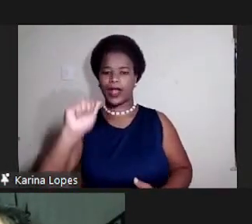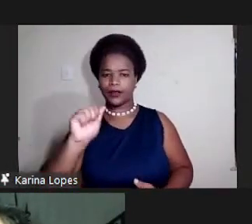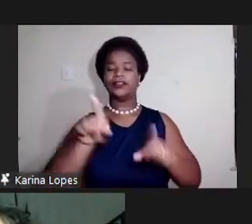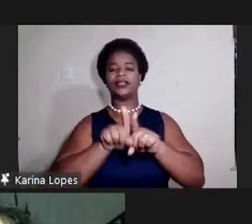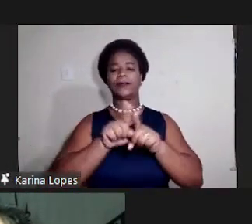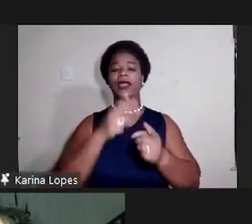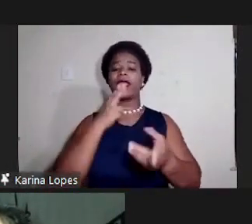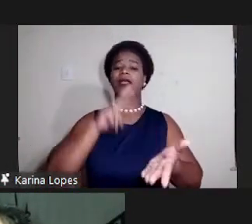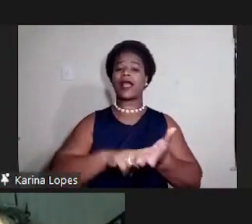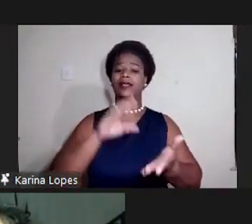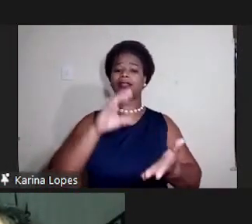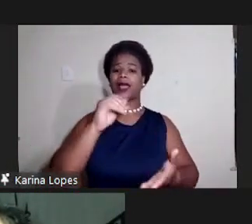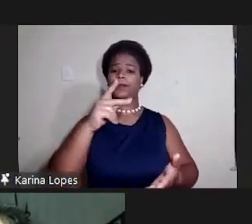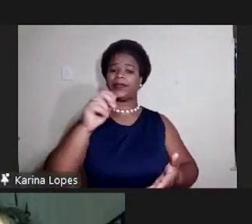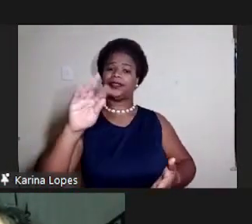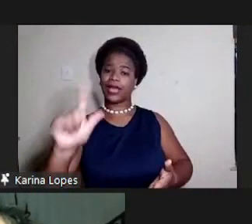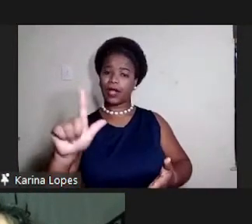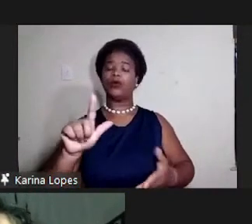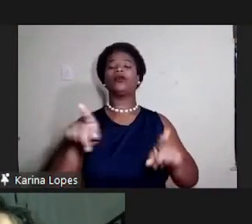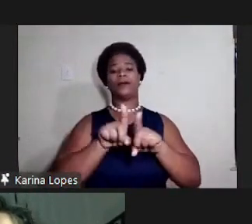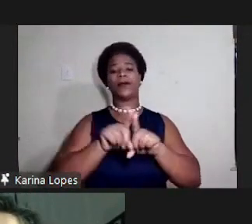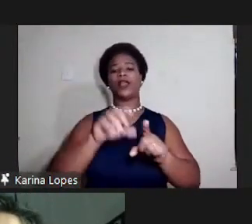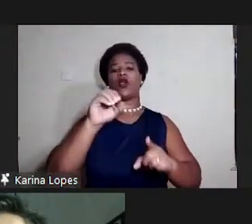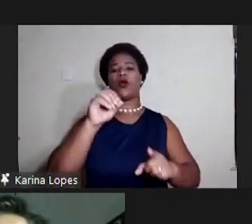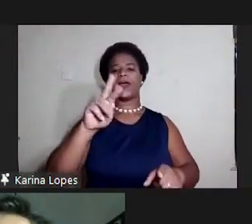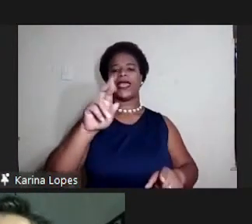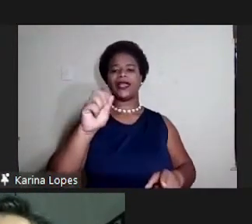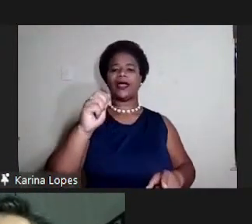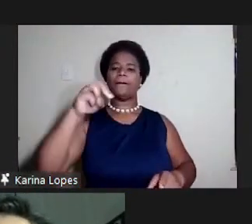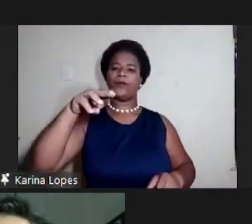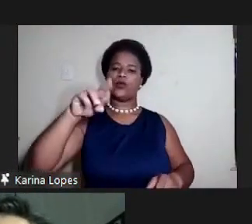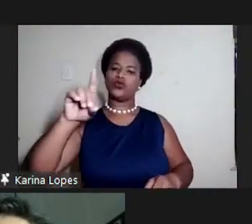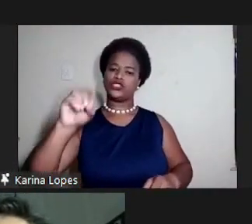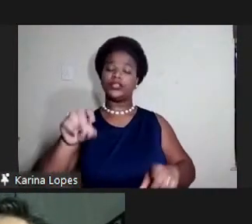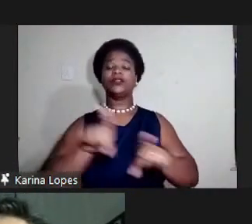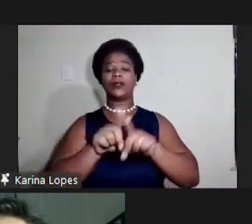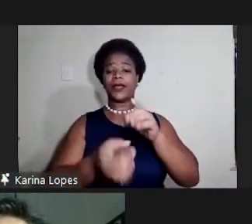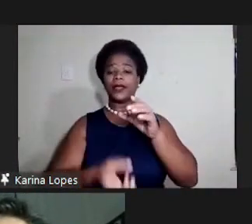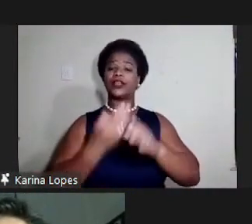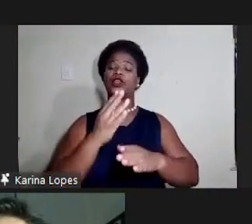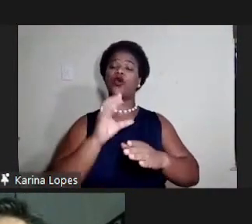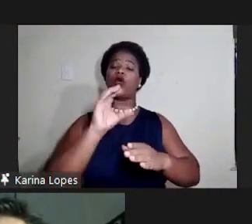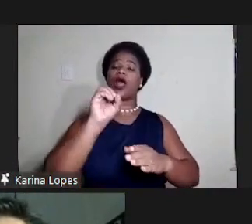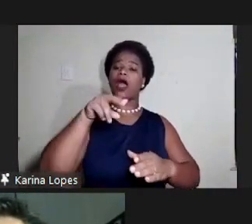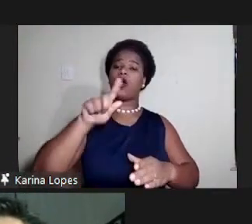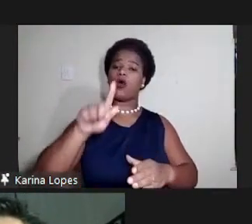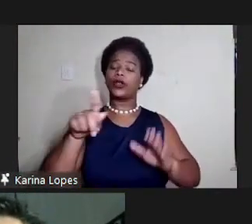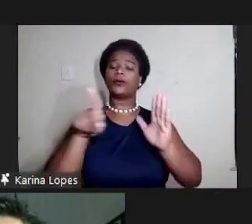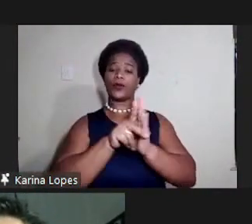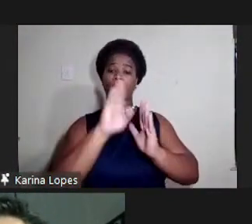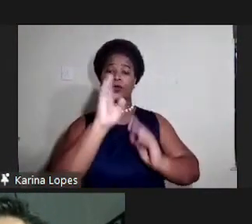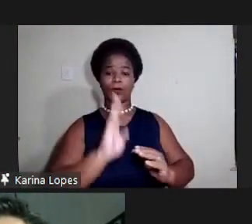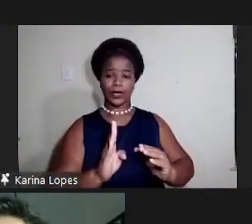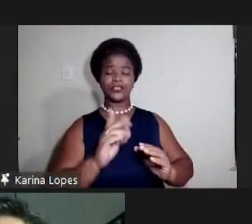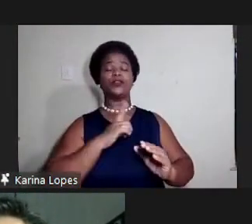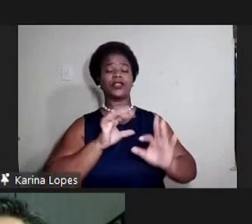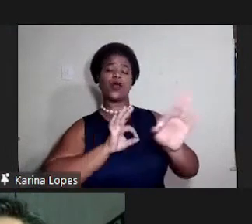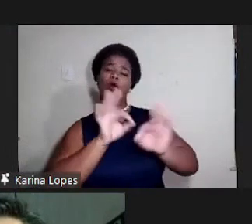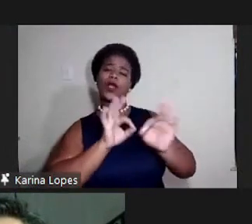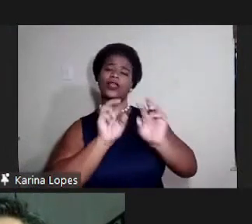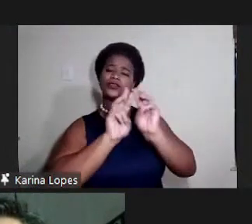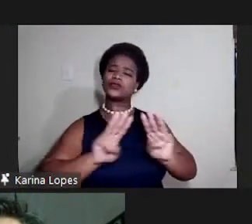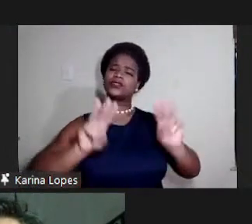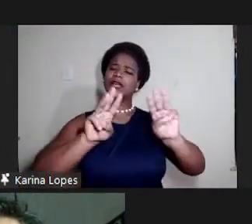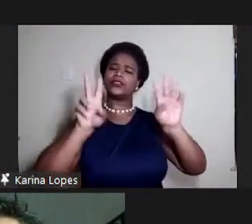Mundi, Caros Amigos. Fundou a ONG Outro Brasil, que administra um site de informações sobre questões políticas e